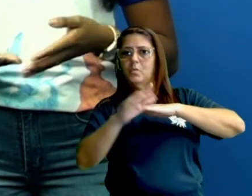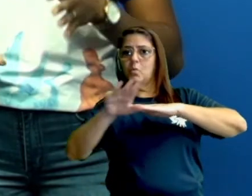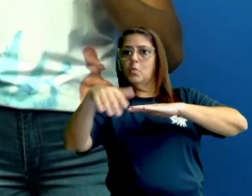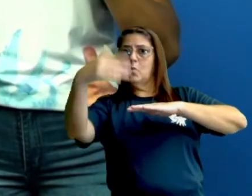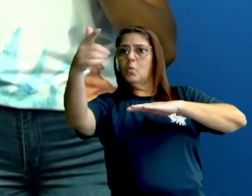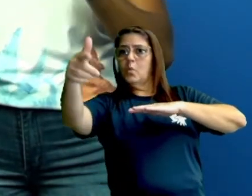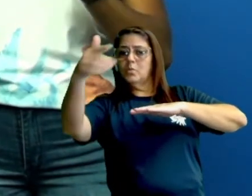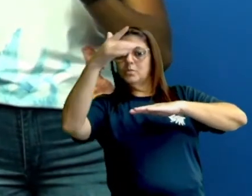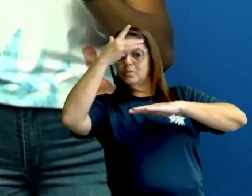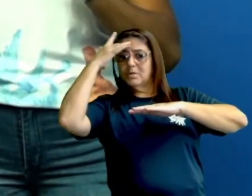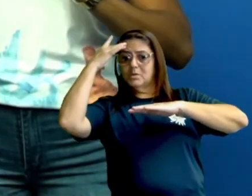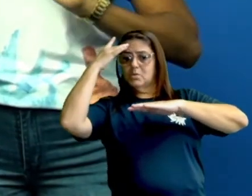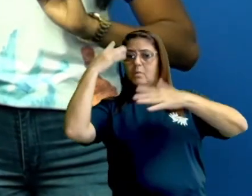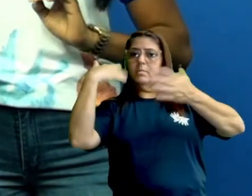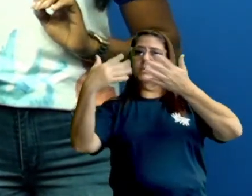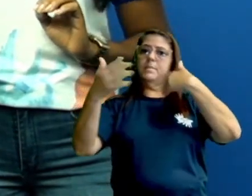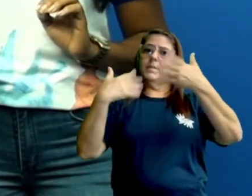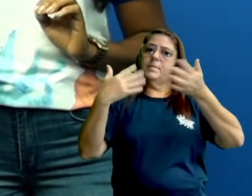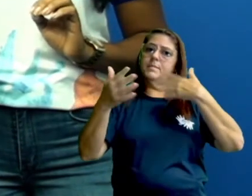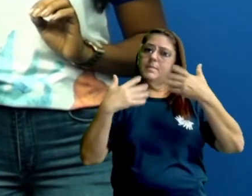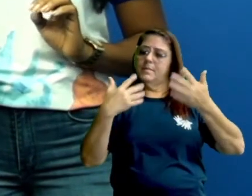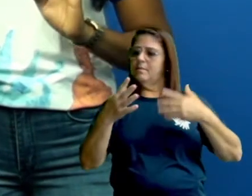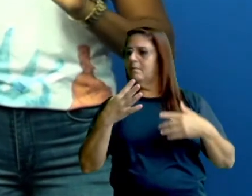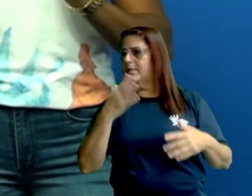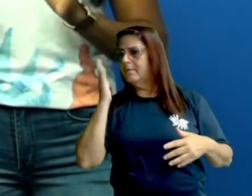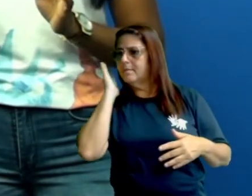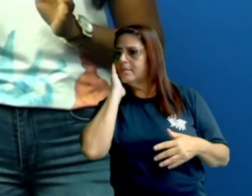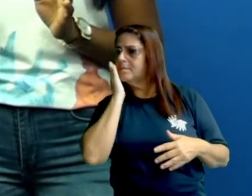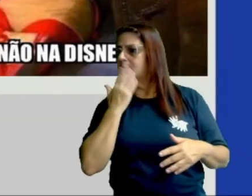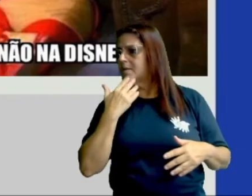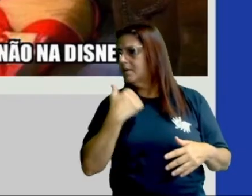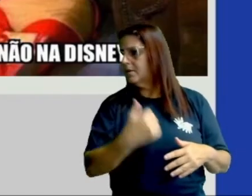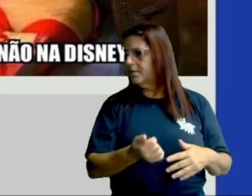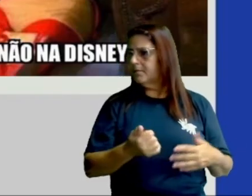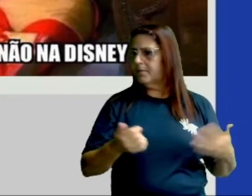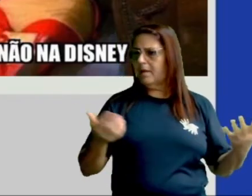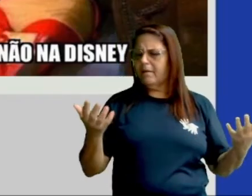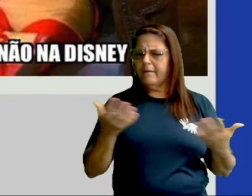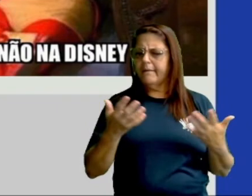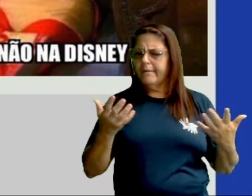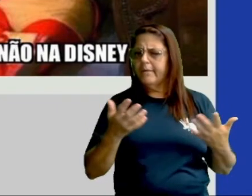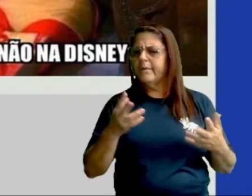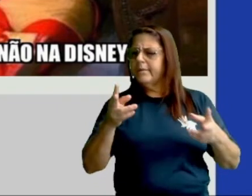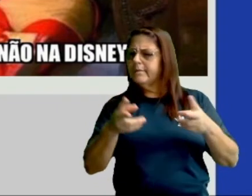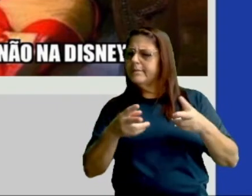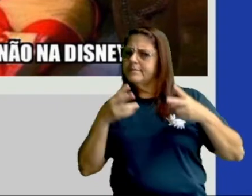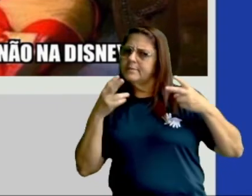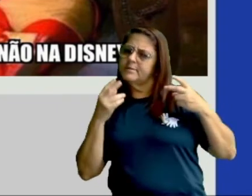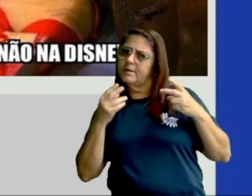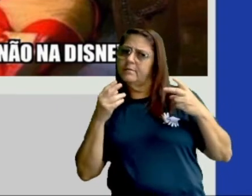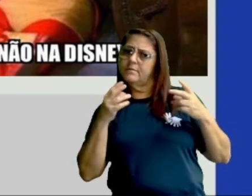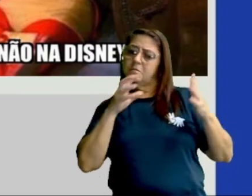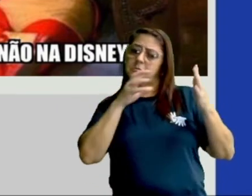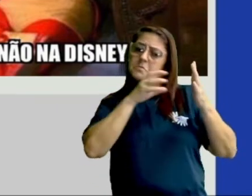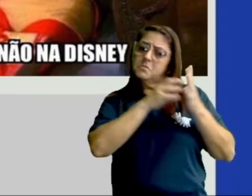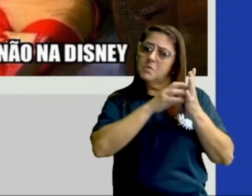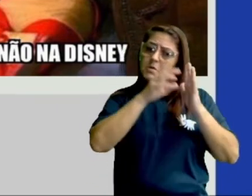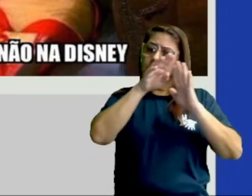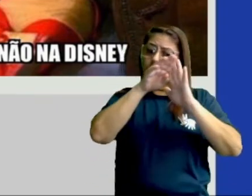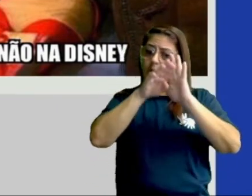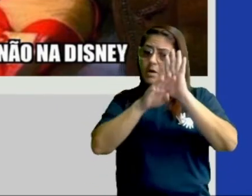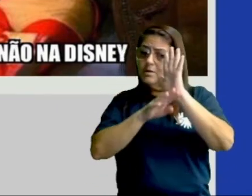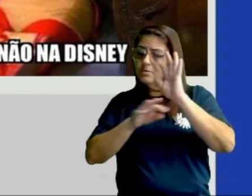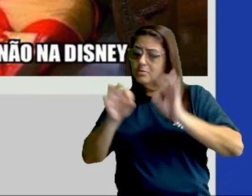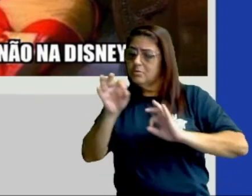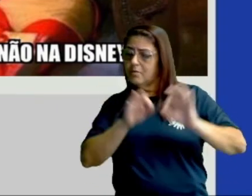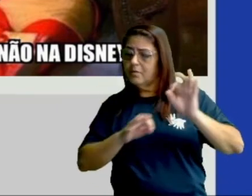consegue comunicar e aí a gente vai entender um pouquinho melhor. Dá uma olhadinha, porque dentro dessa estrutura você pode ter a